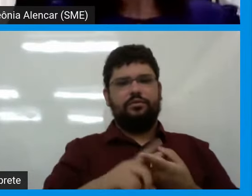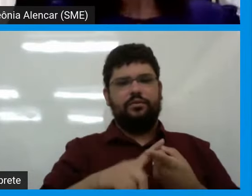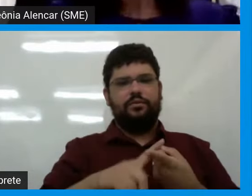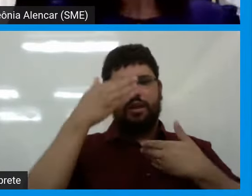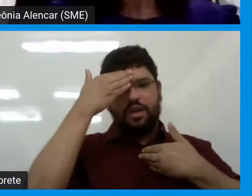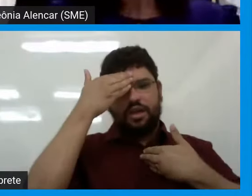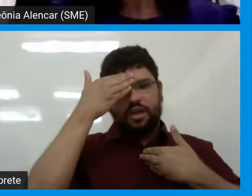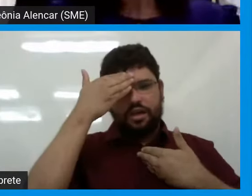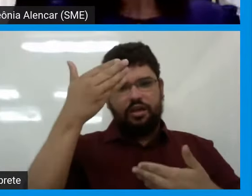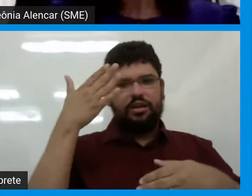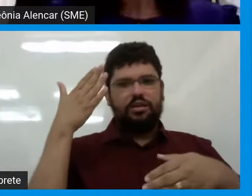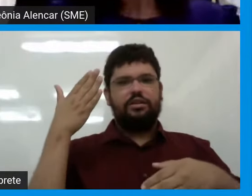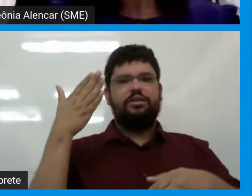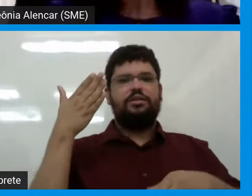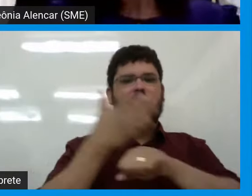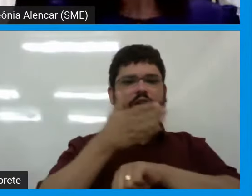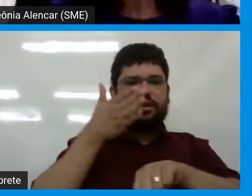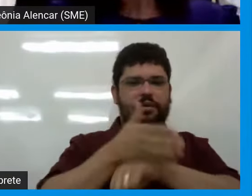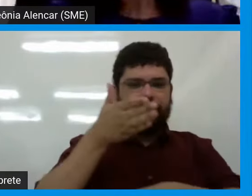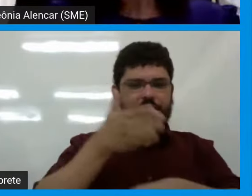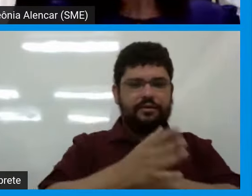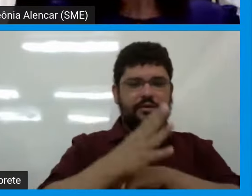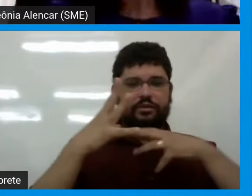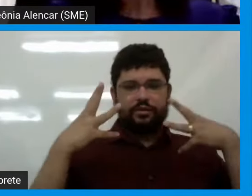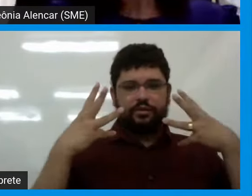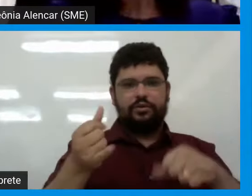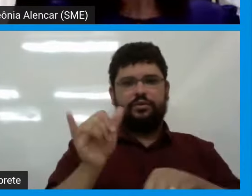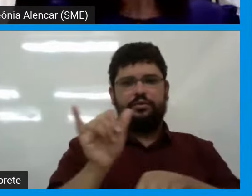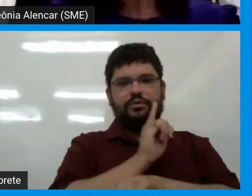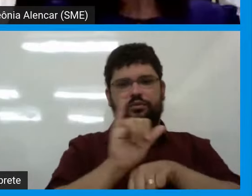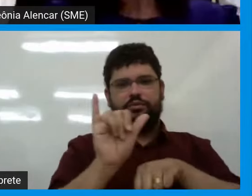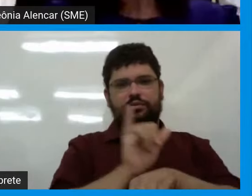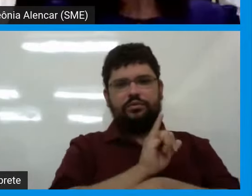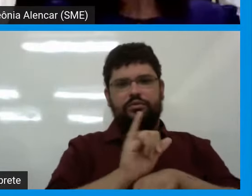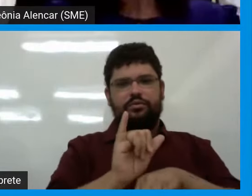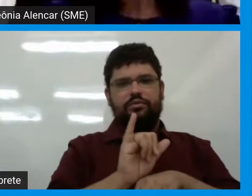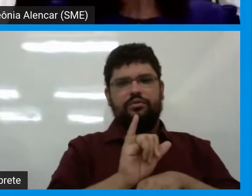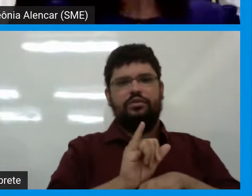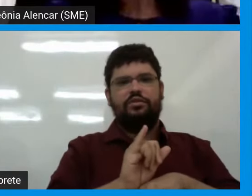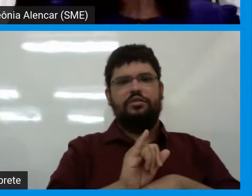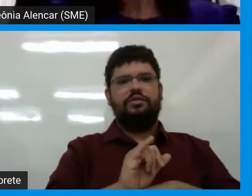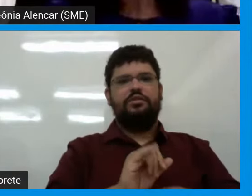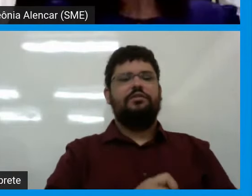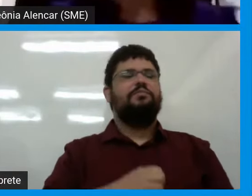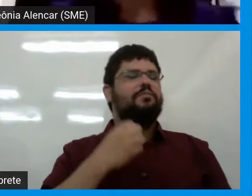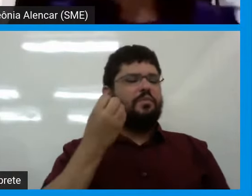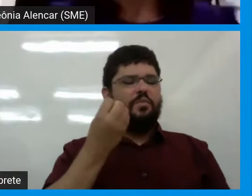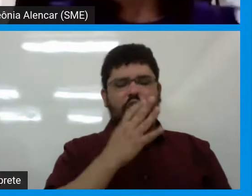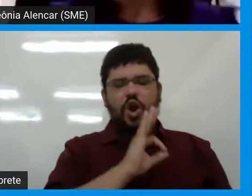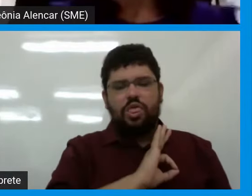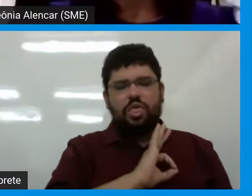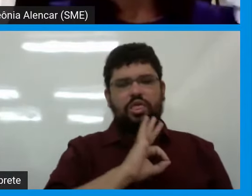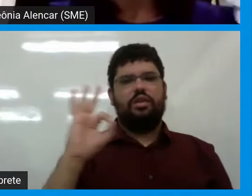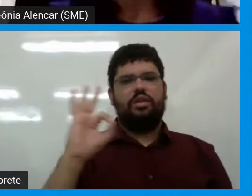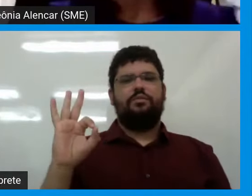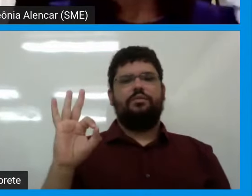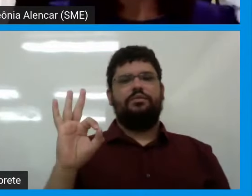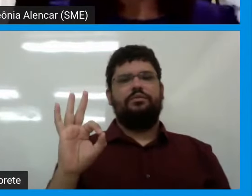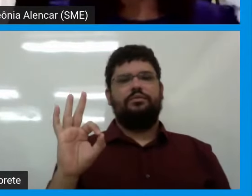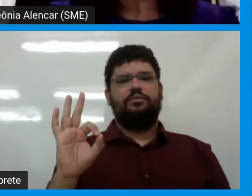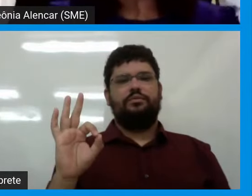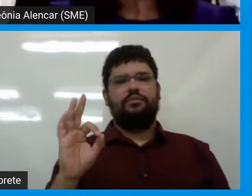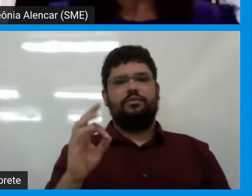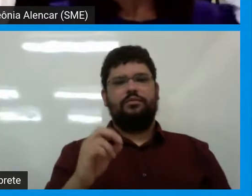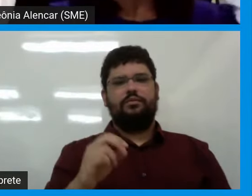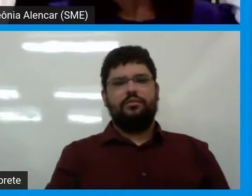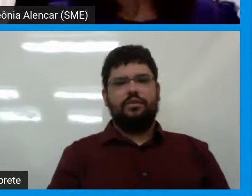que estão participando online da jornada, essa jornada que está tendo uma repercussão muito positiva, que já se coloca como histórica